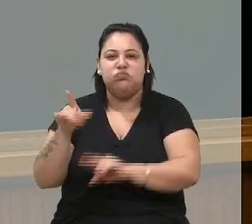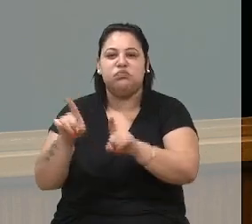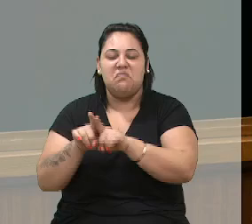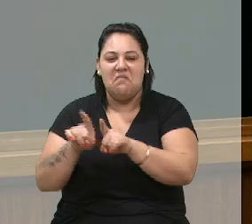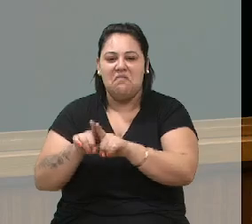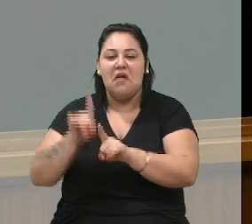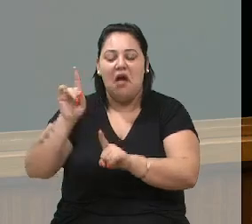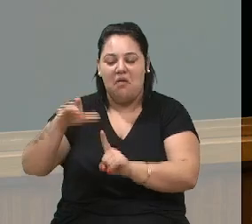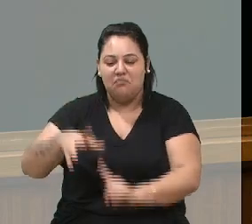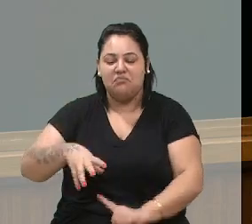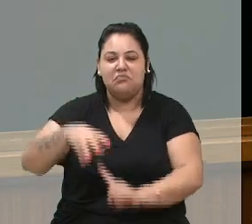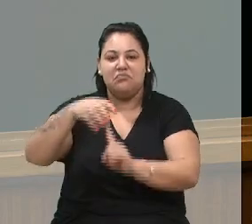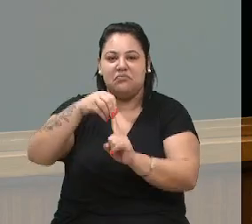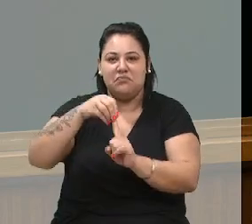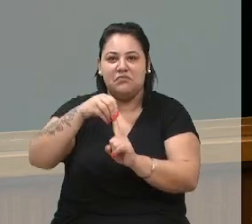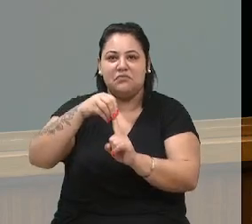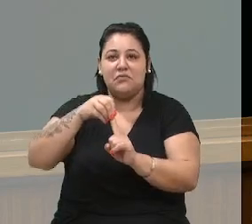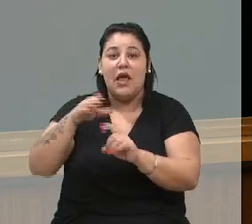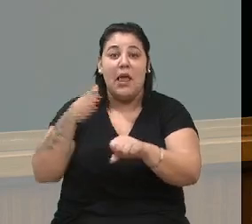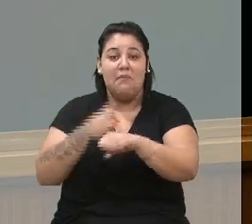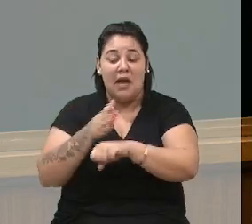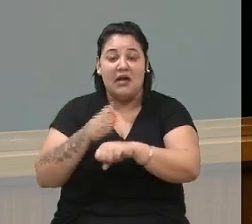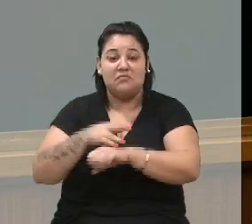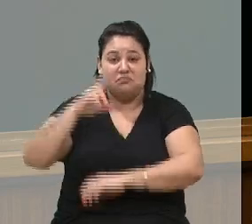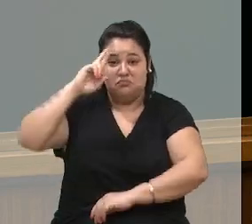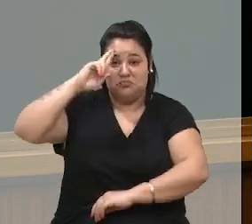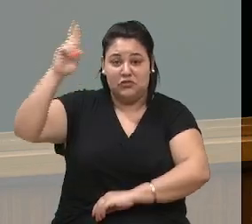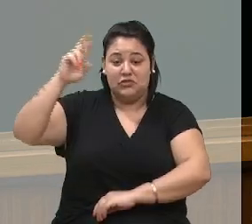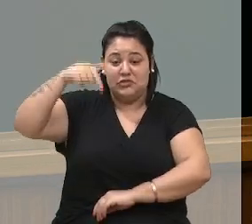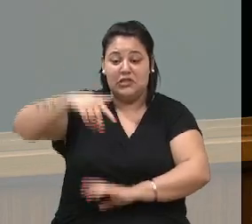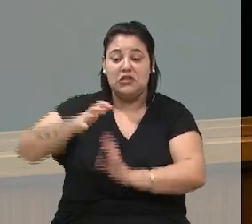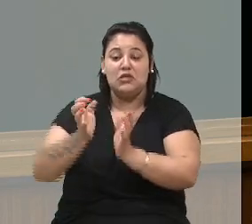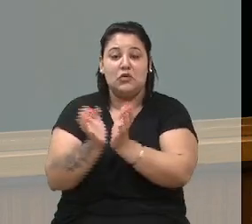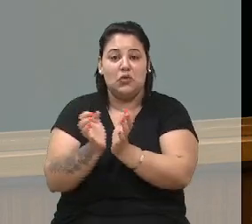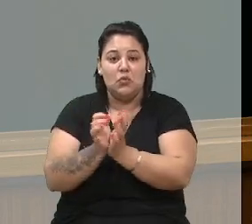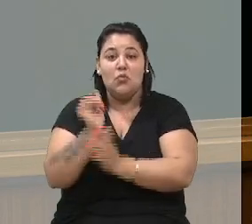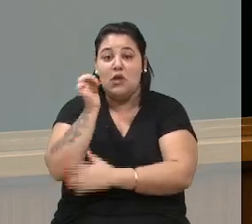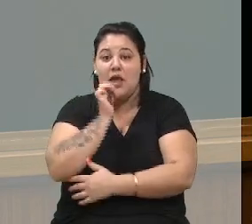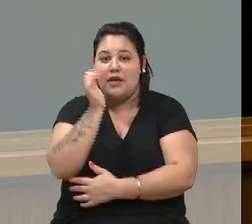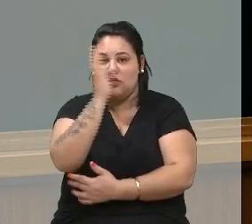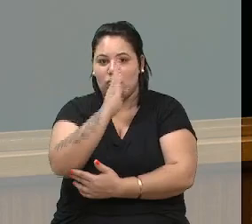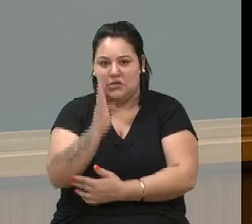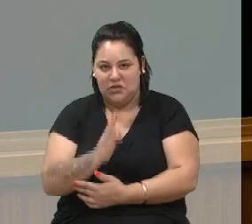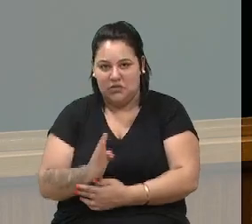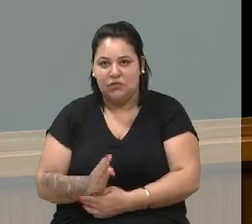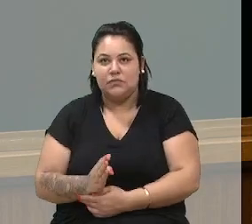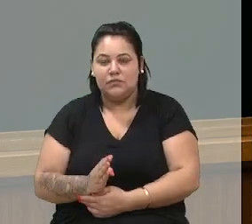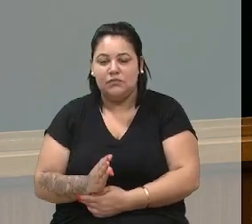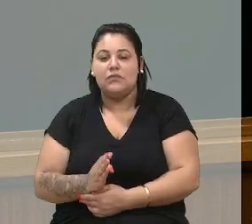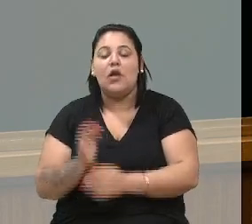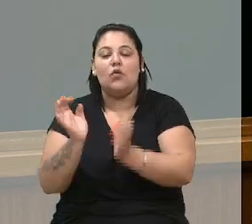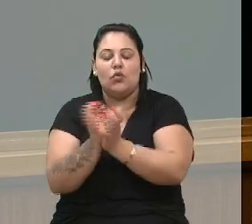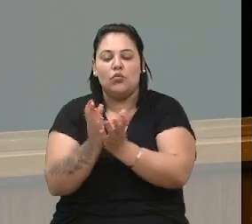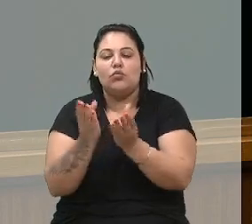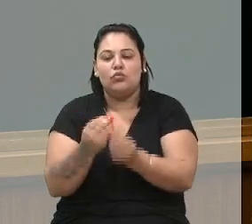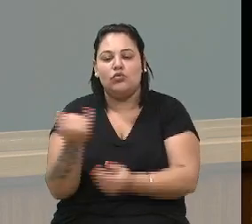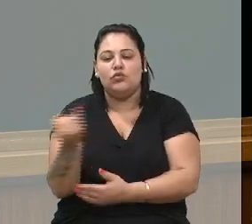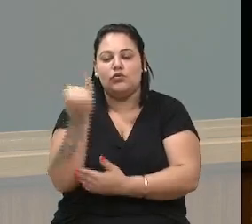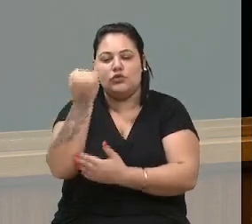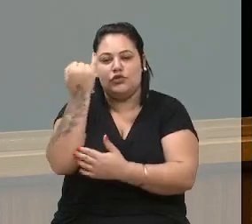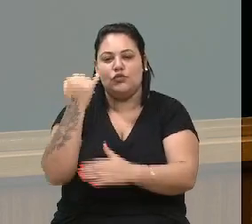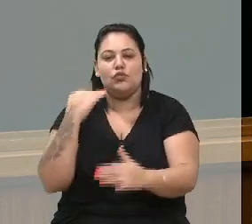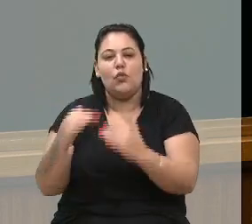das fundadoras, é uma que faz parte da direção deste grupo Mulheres do Brasil, que é um grupo bem importante para o movimento